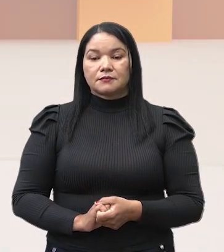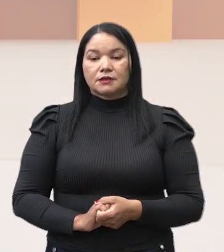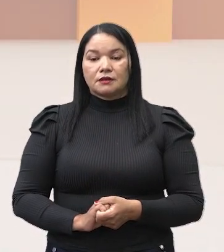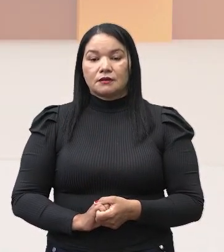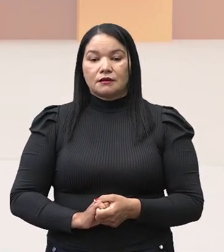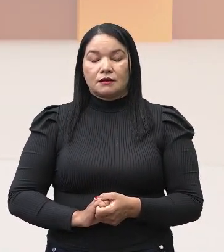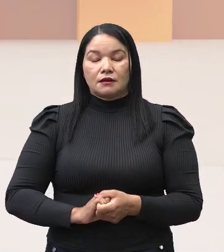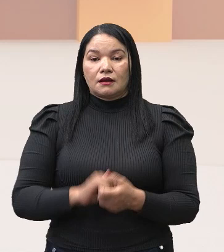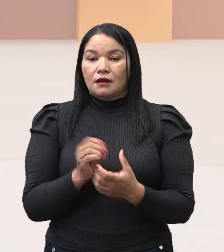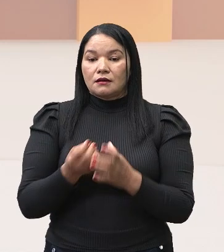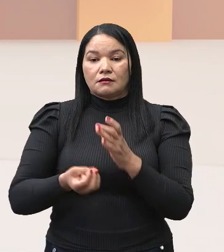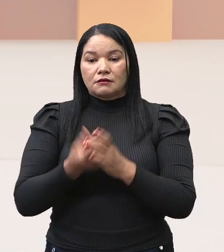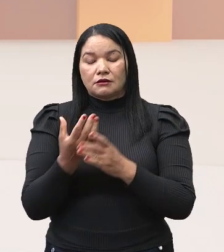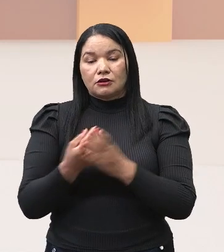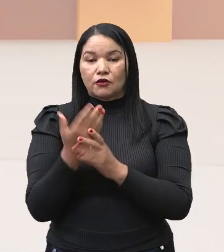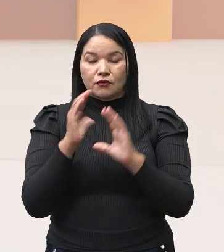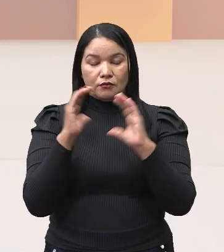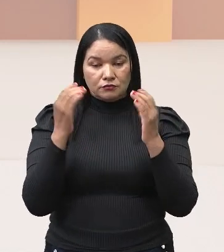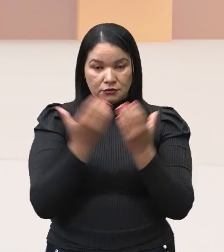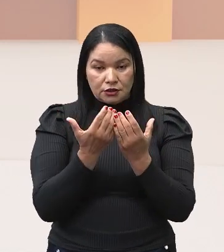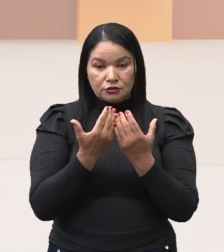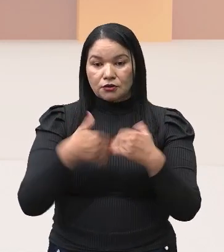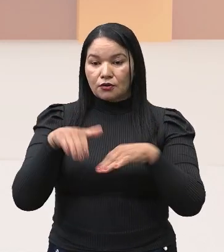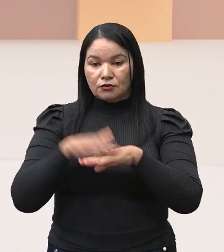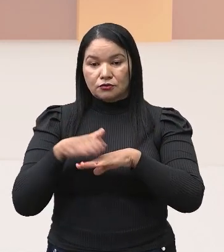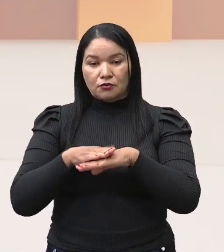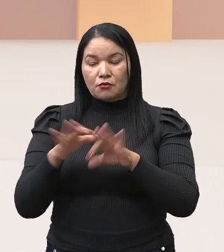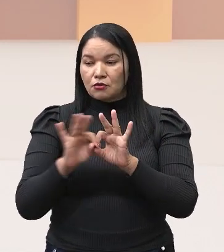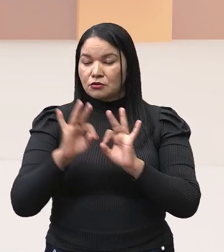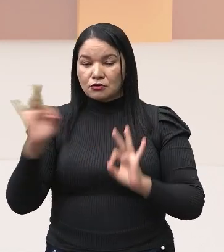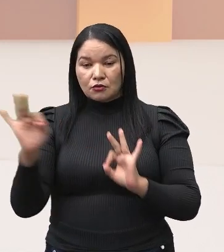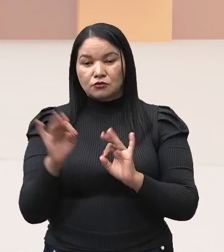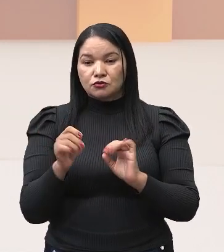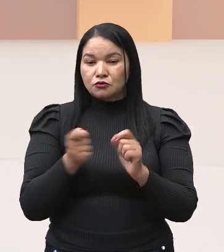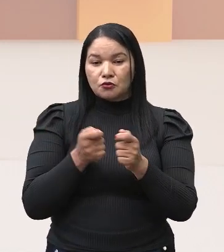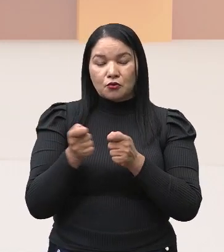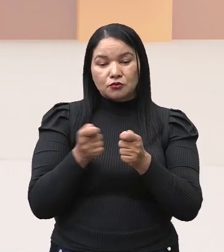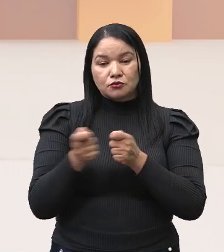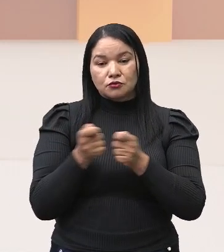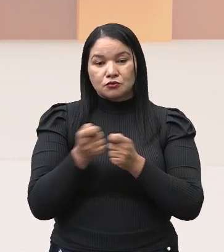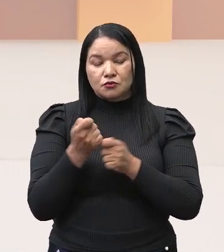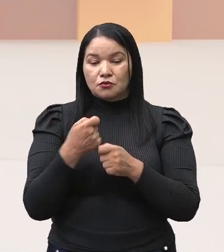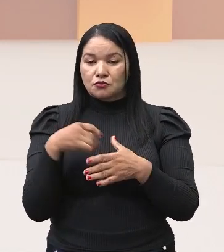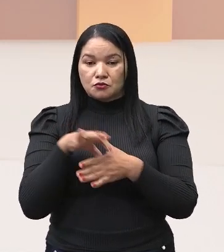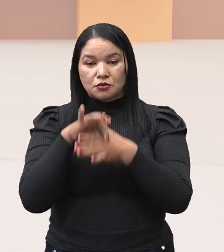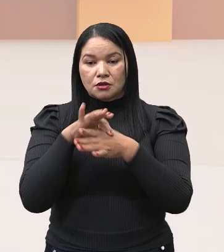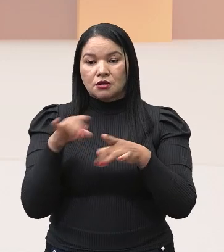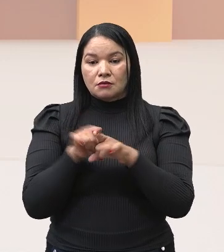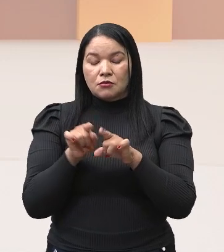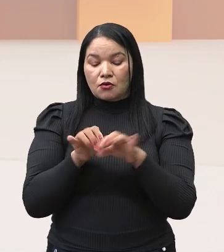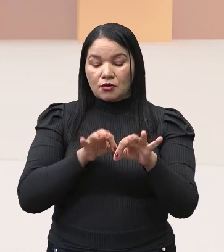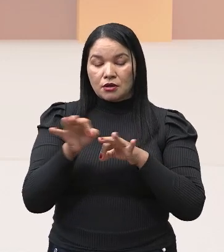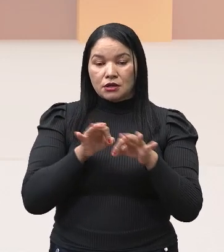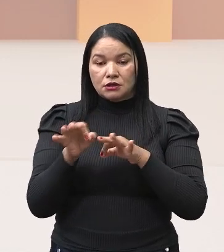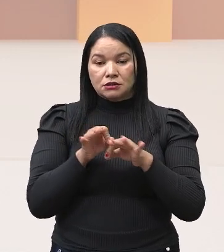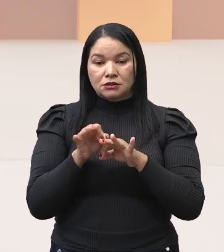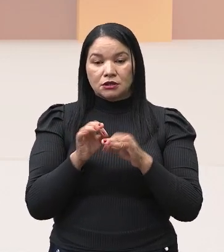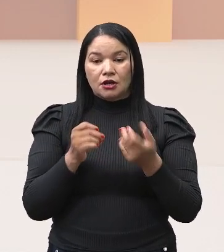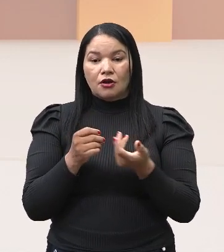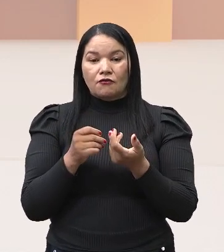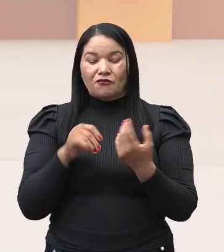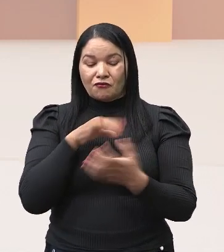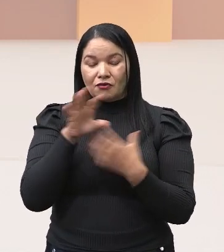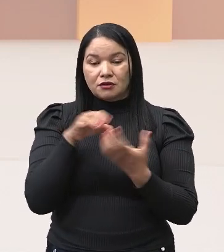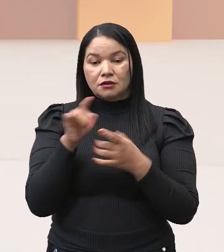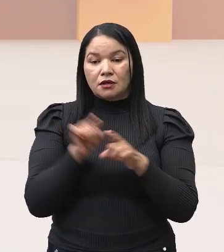estabelecendo as comunidades autônomas longe do controle colonial, e ao organizar rebeliões, eles